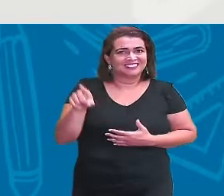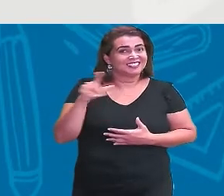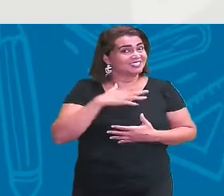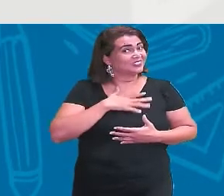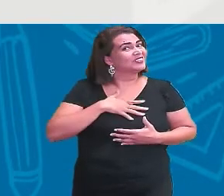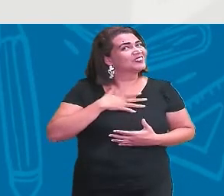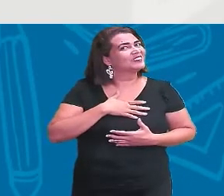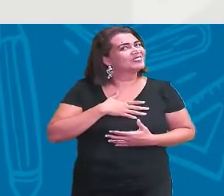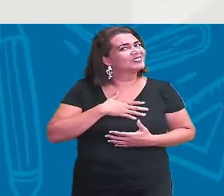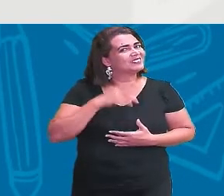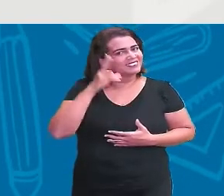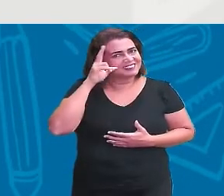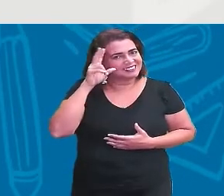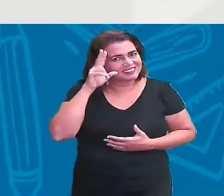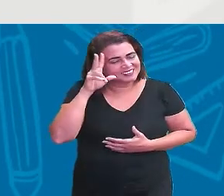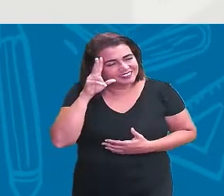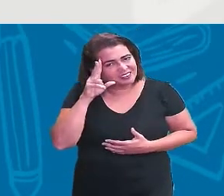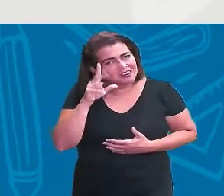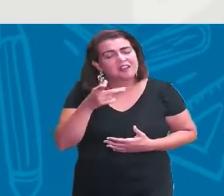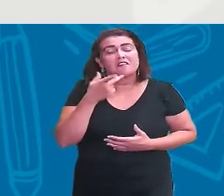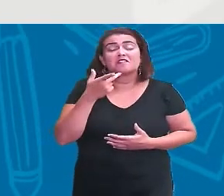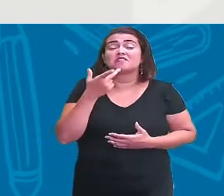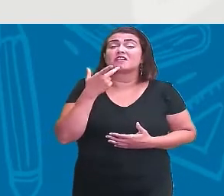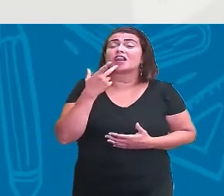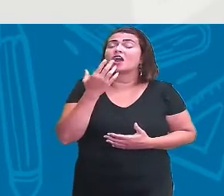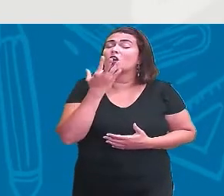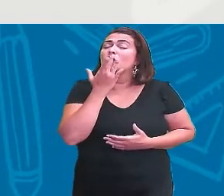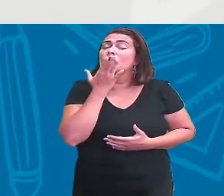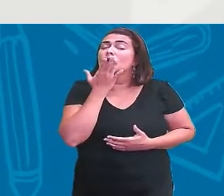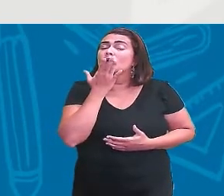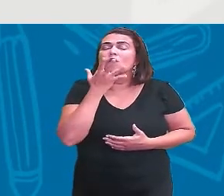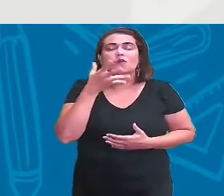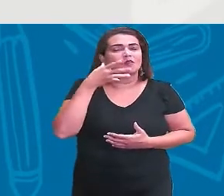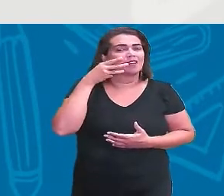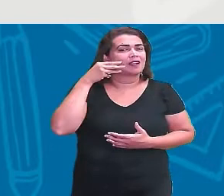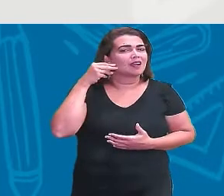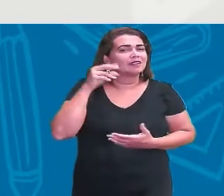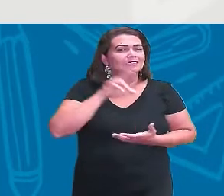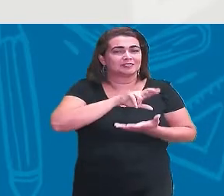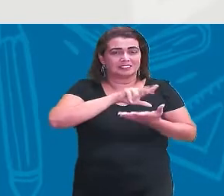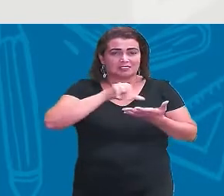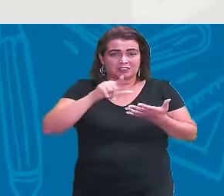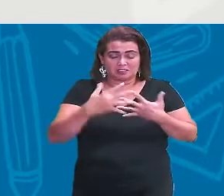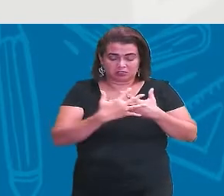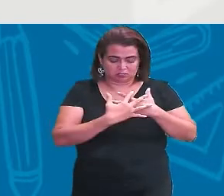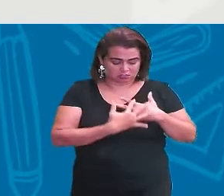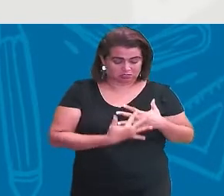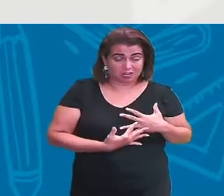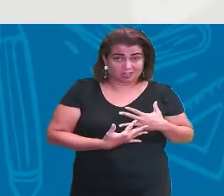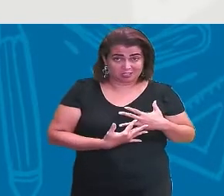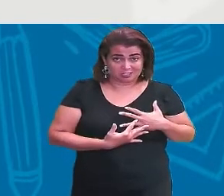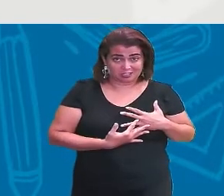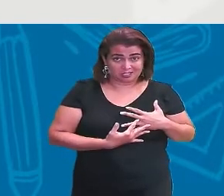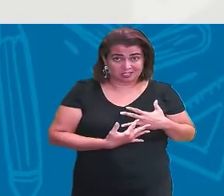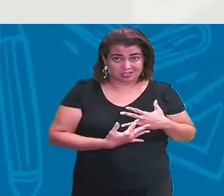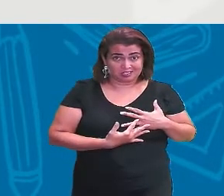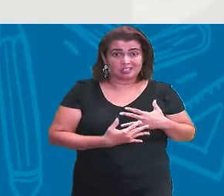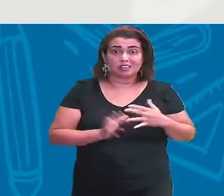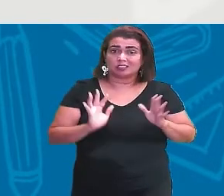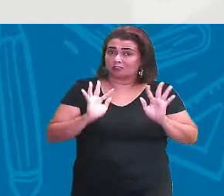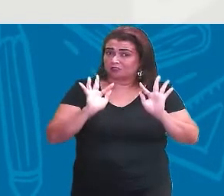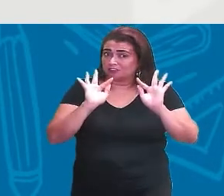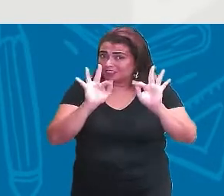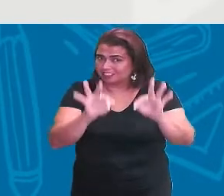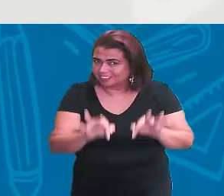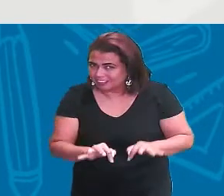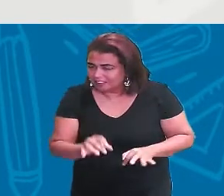gostaram dessa história? A gente falou de várias cores de gatos, né? O gato xadrez apareceu aí já no final.